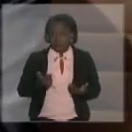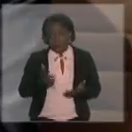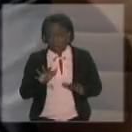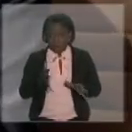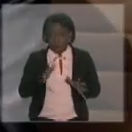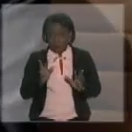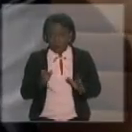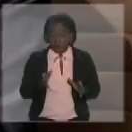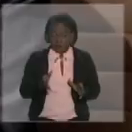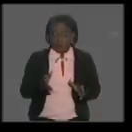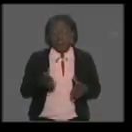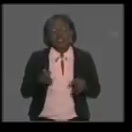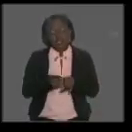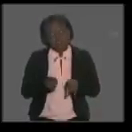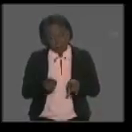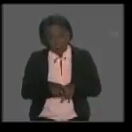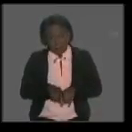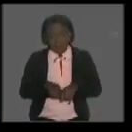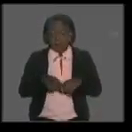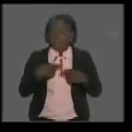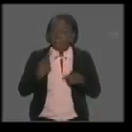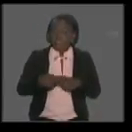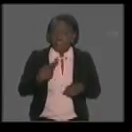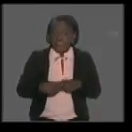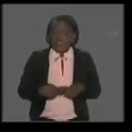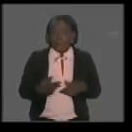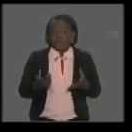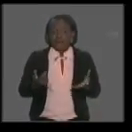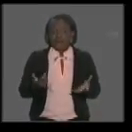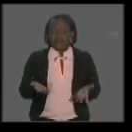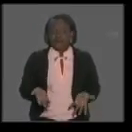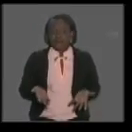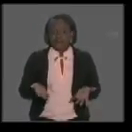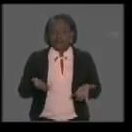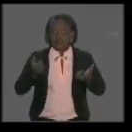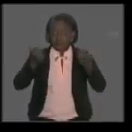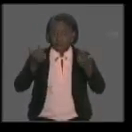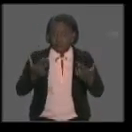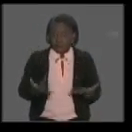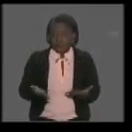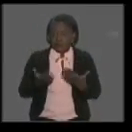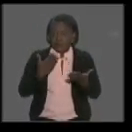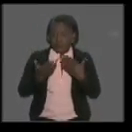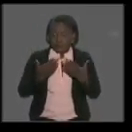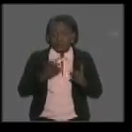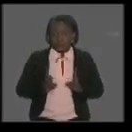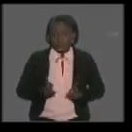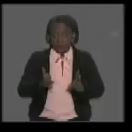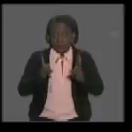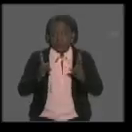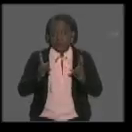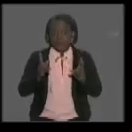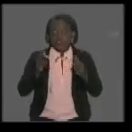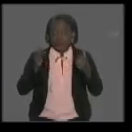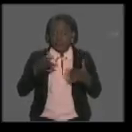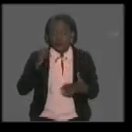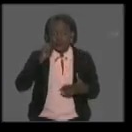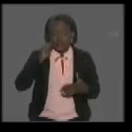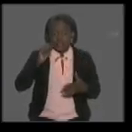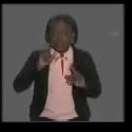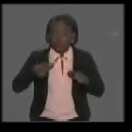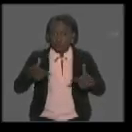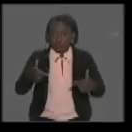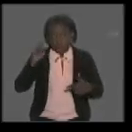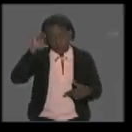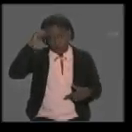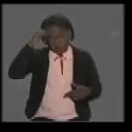É por aí? Também, né? Porque quando eu falo estar em diálogo, e aí quando a gente fala de feminismo negro